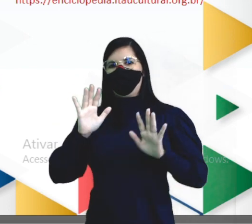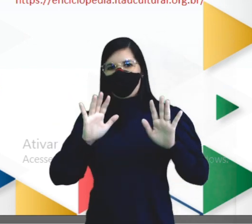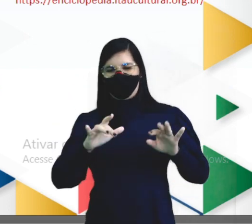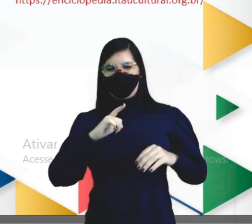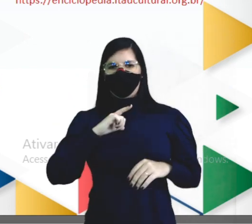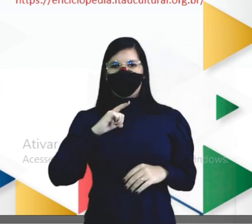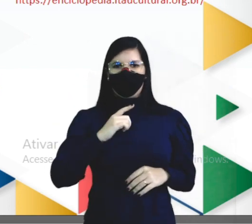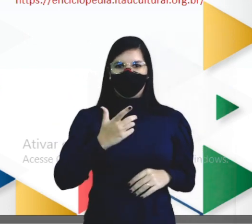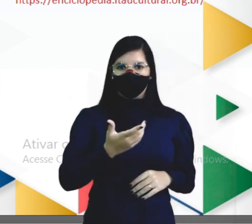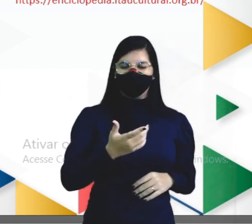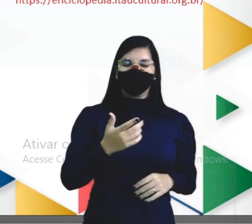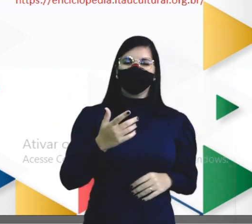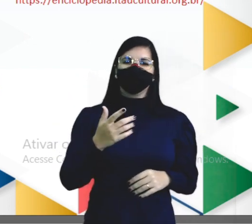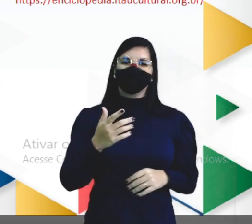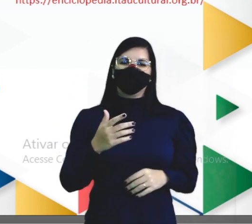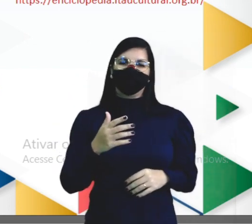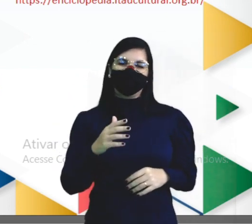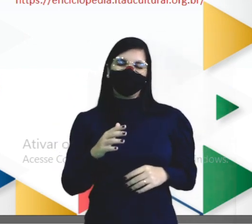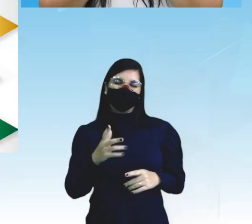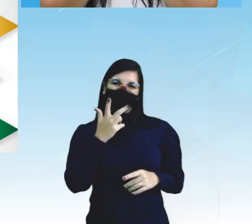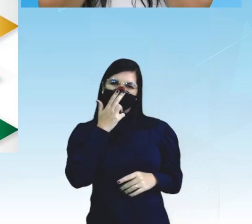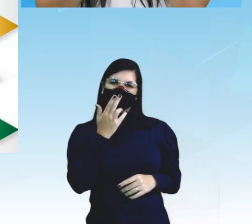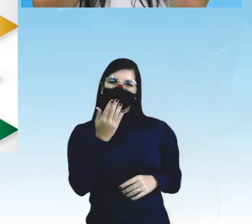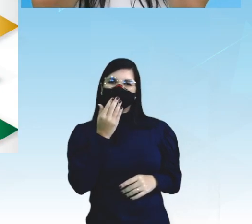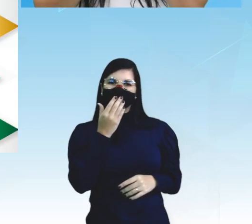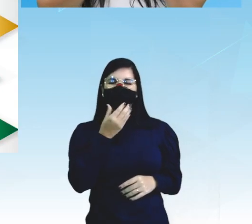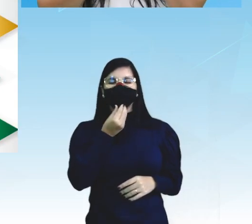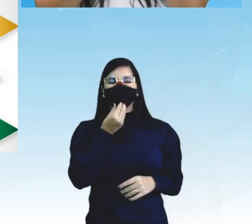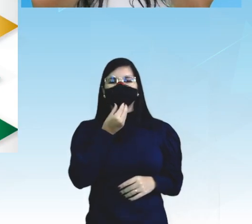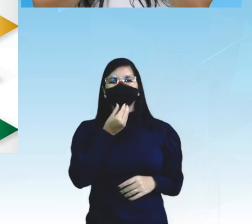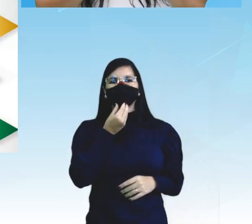tinha não sei se era deformação, ele tinha